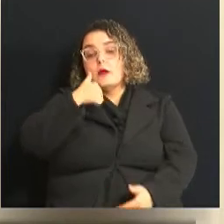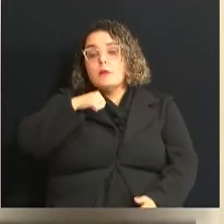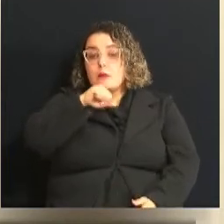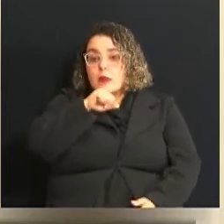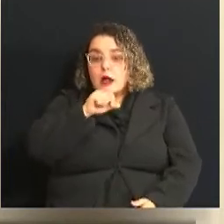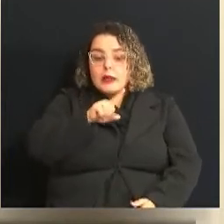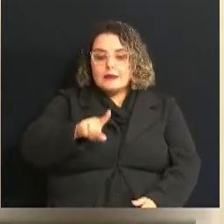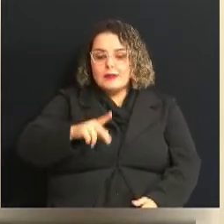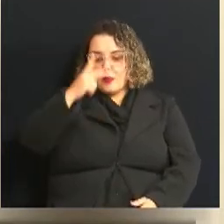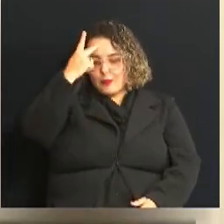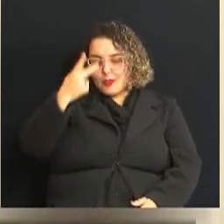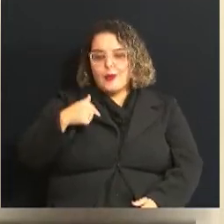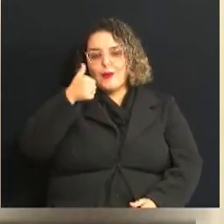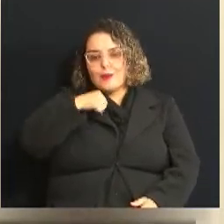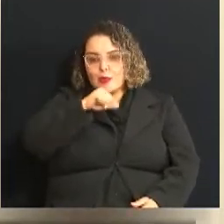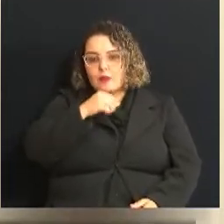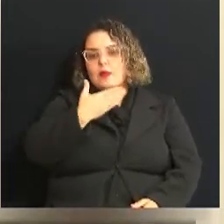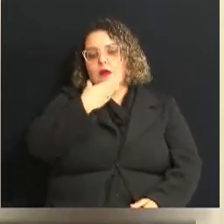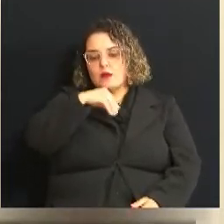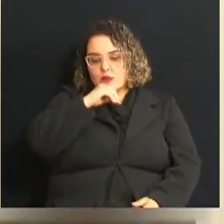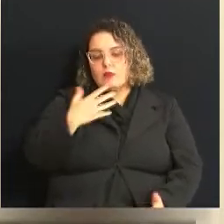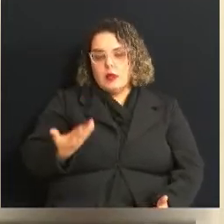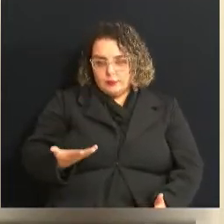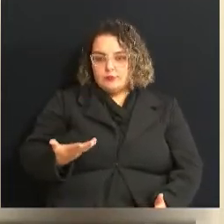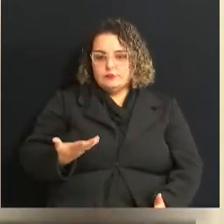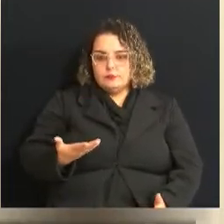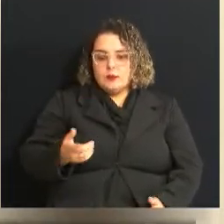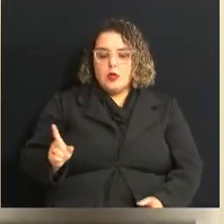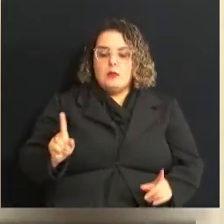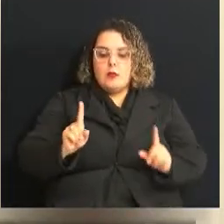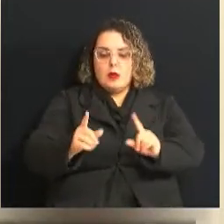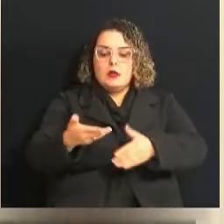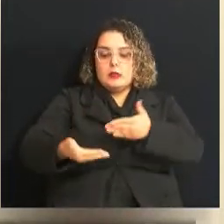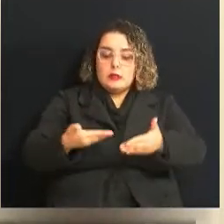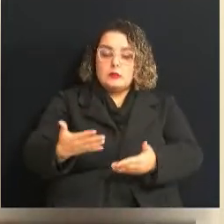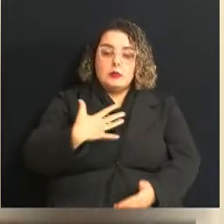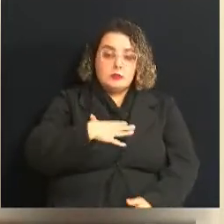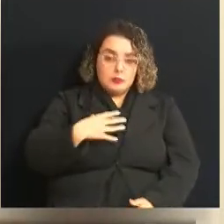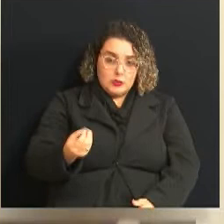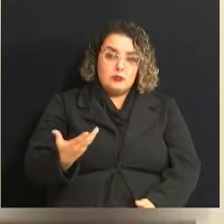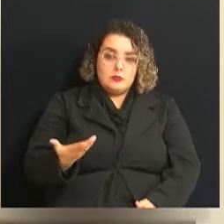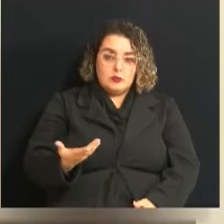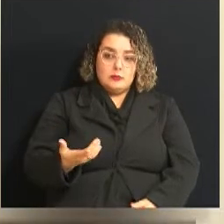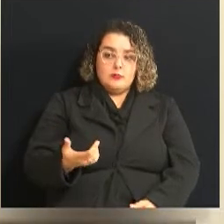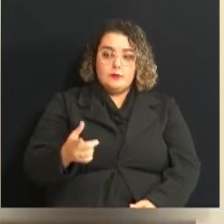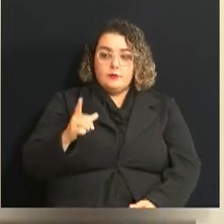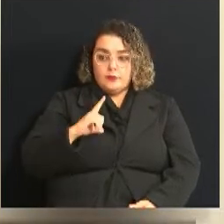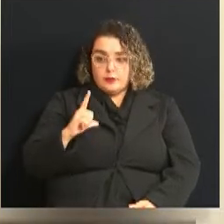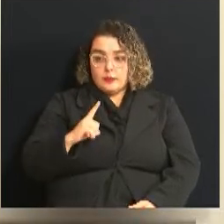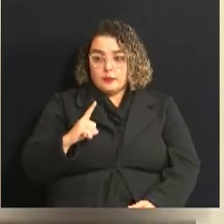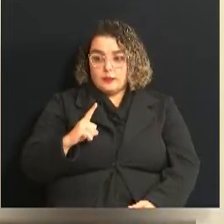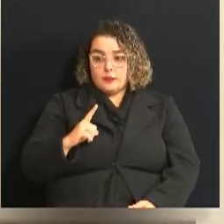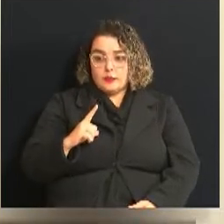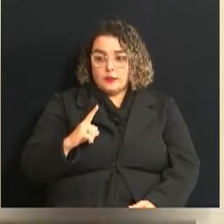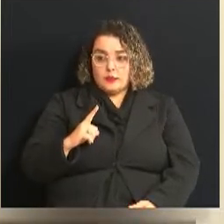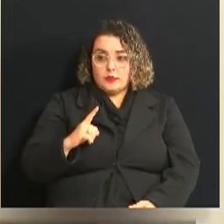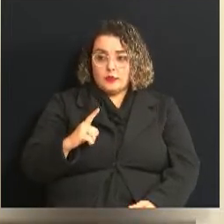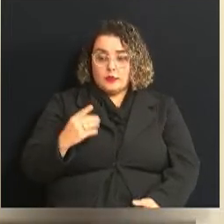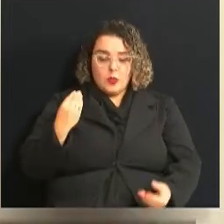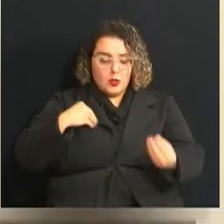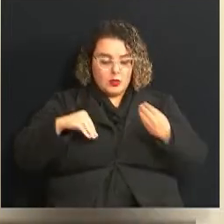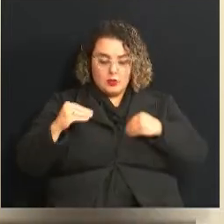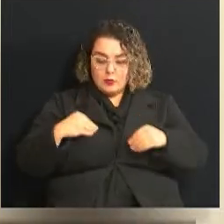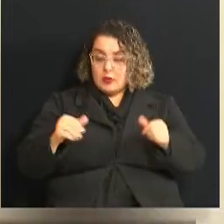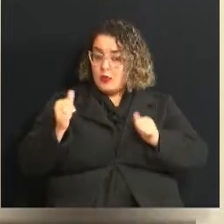chega buscando o tratamento para o filho, né? Ela tem ou depressão ou